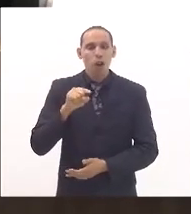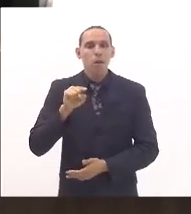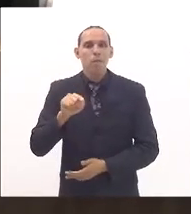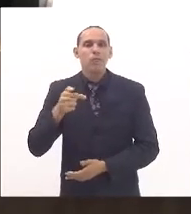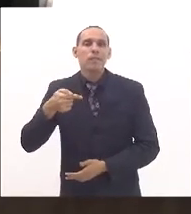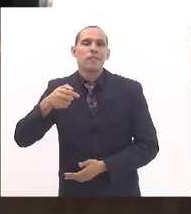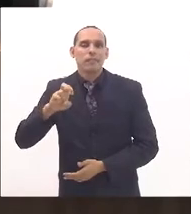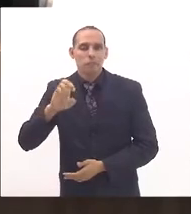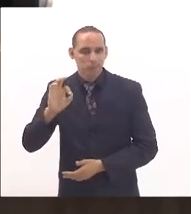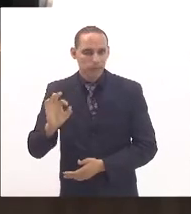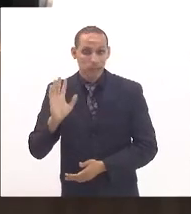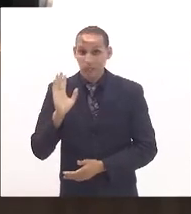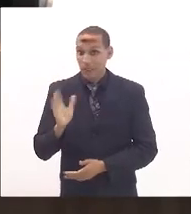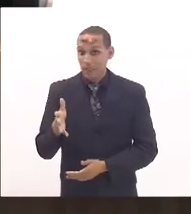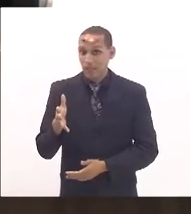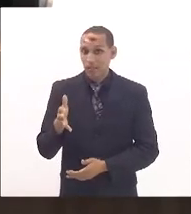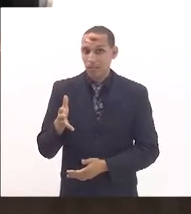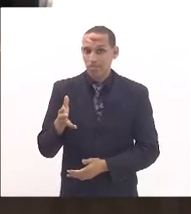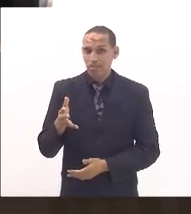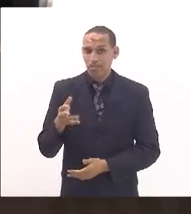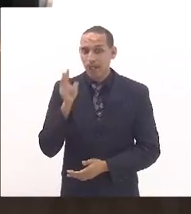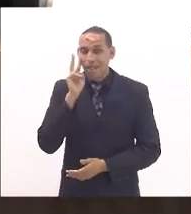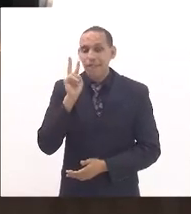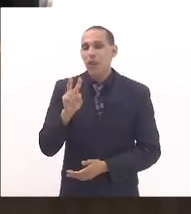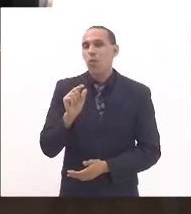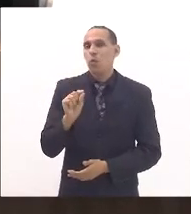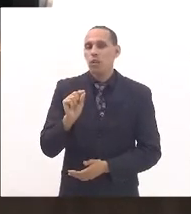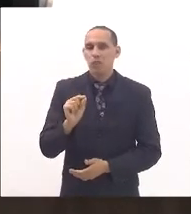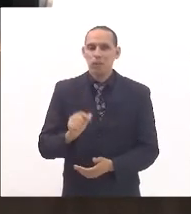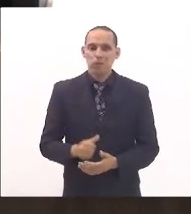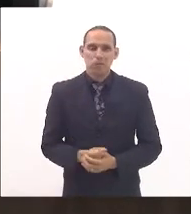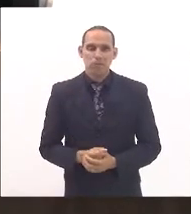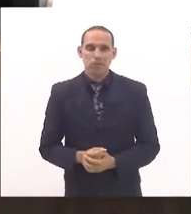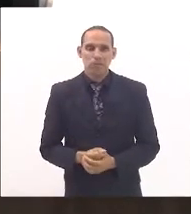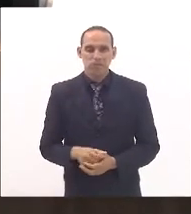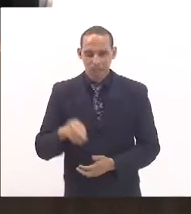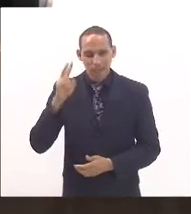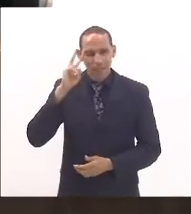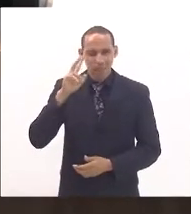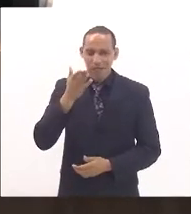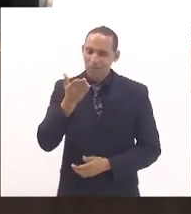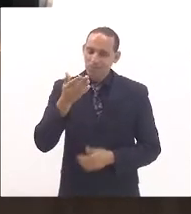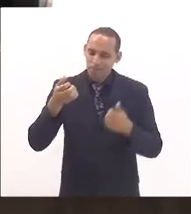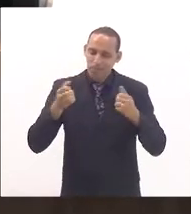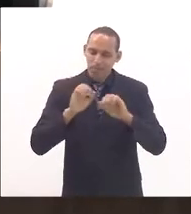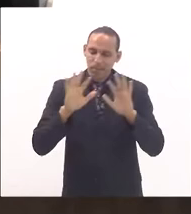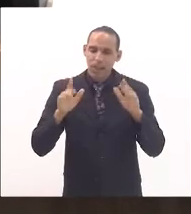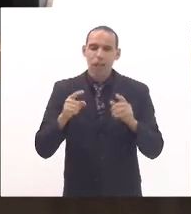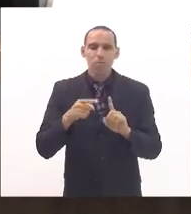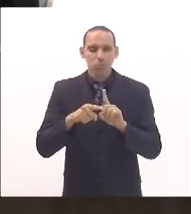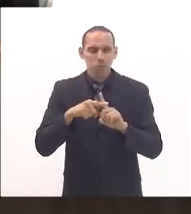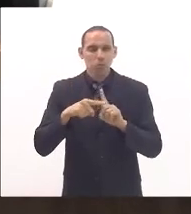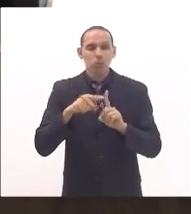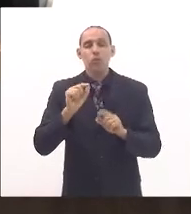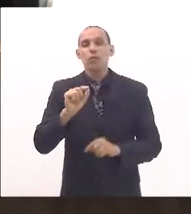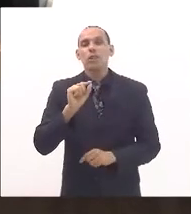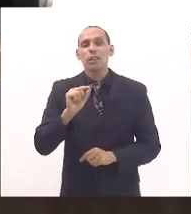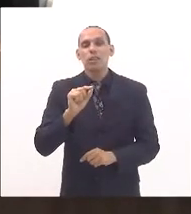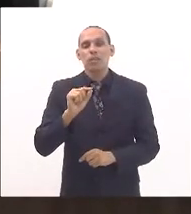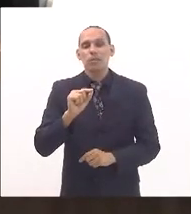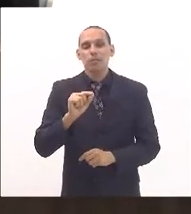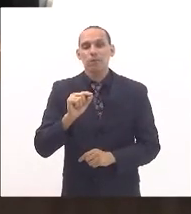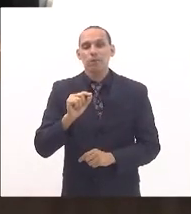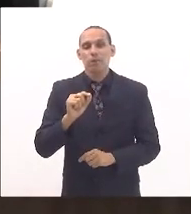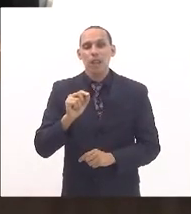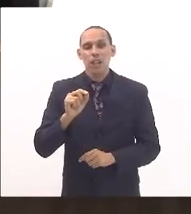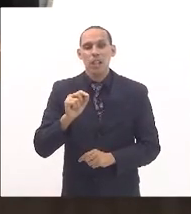12,75. E verifica-se, e a lembrança do senhor foi positiva, que a maior